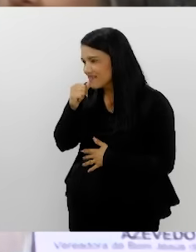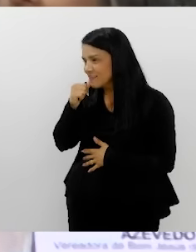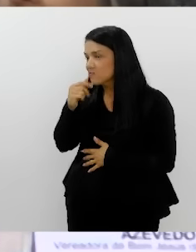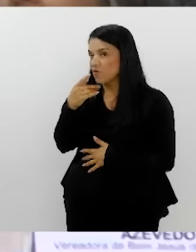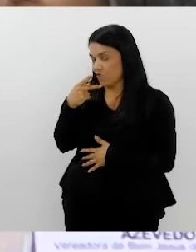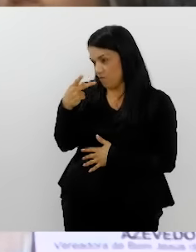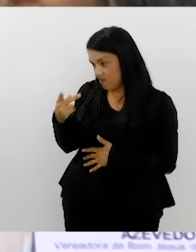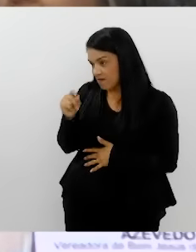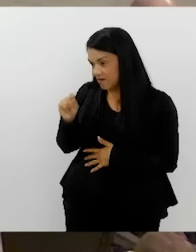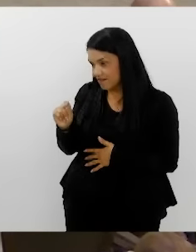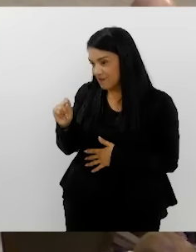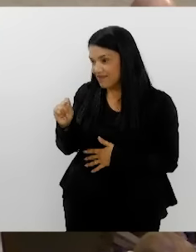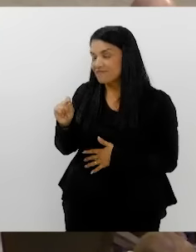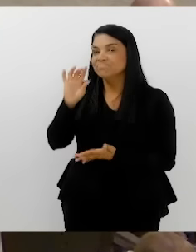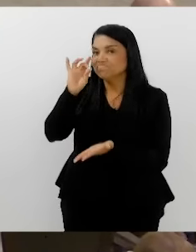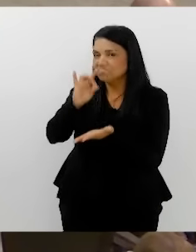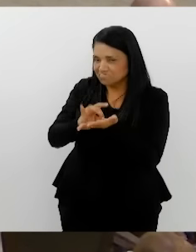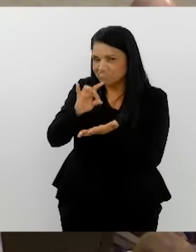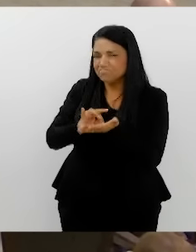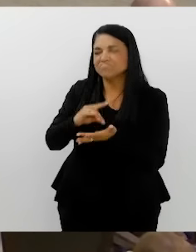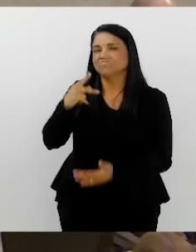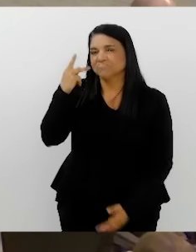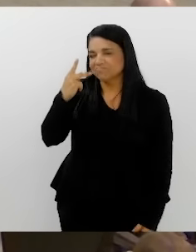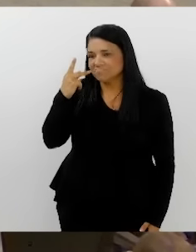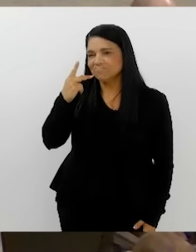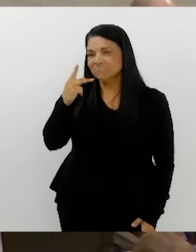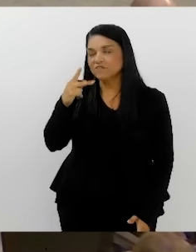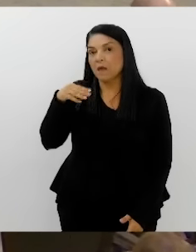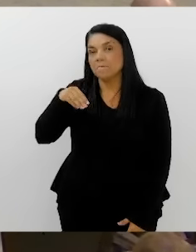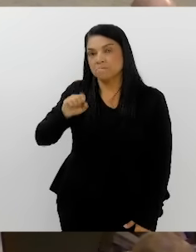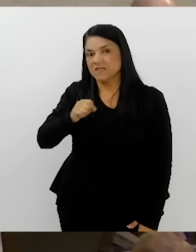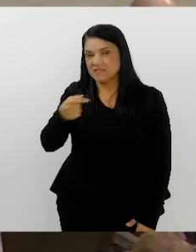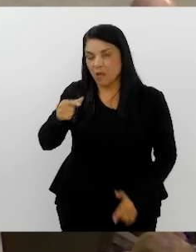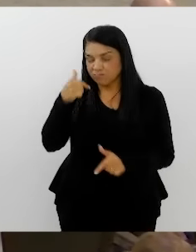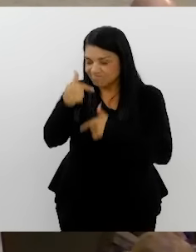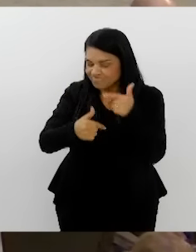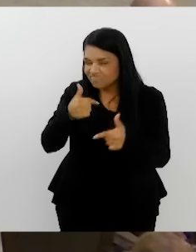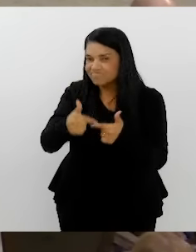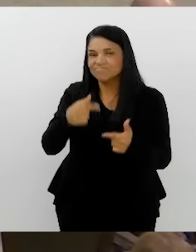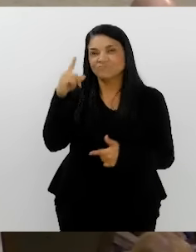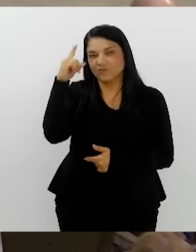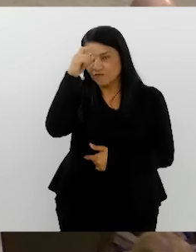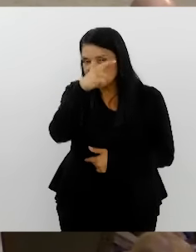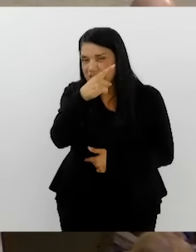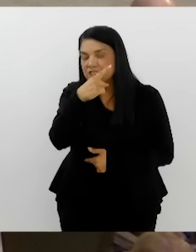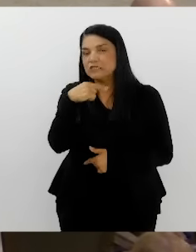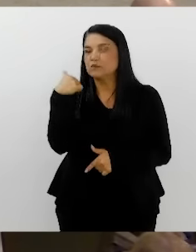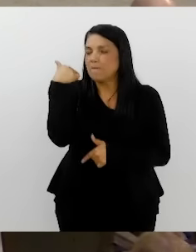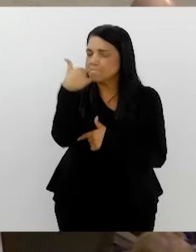senhora que realmente a política é uma missão muito difícil, árdua, às vezes